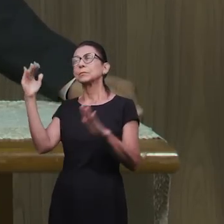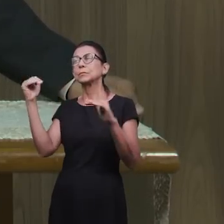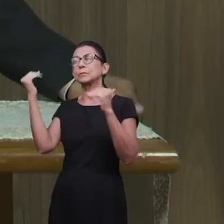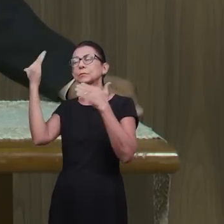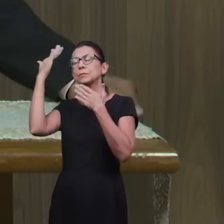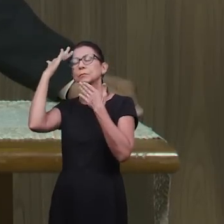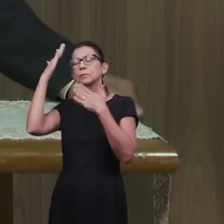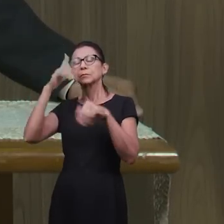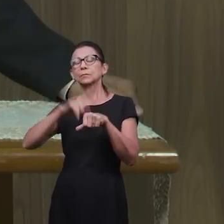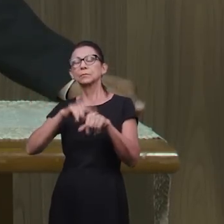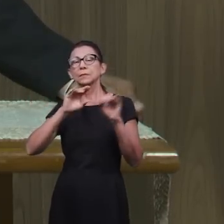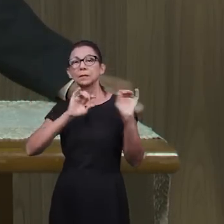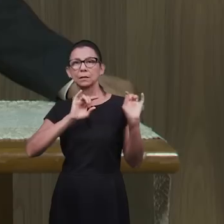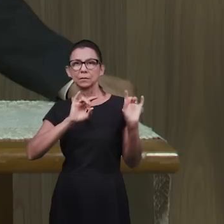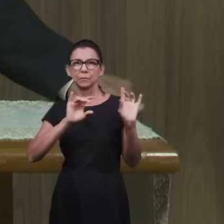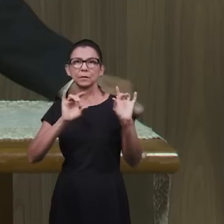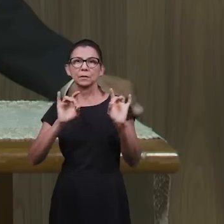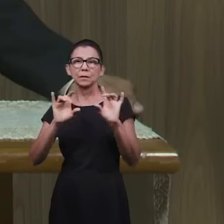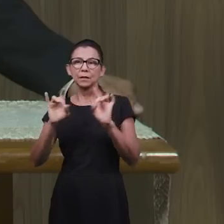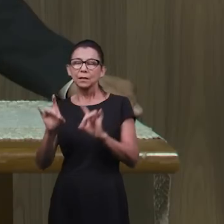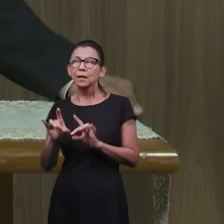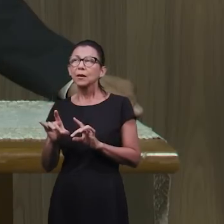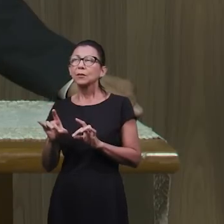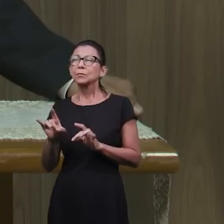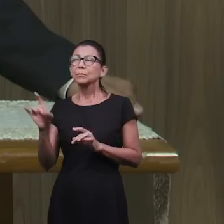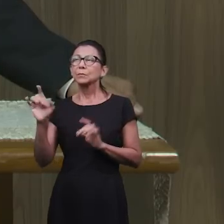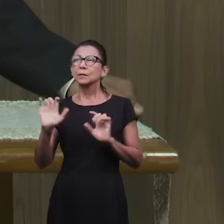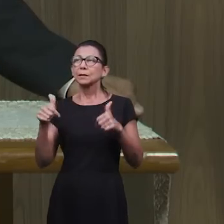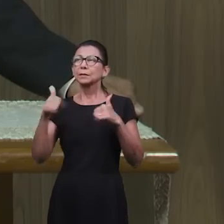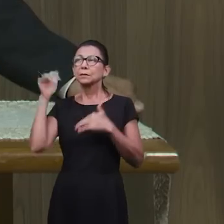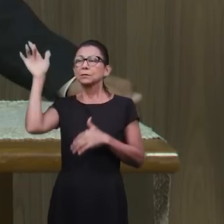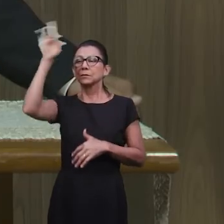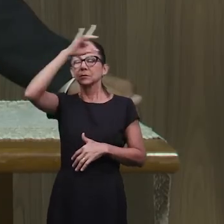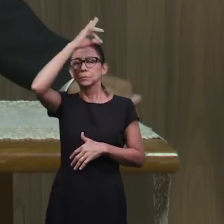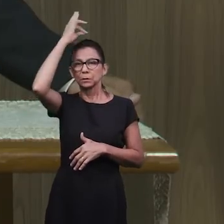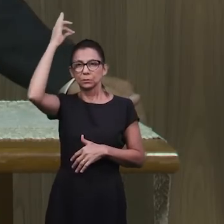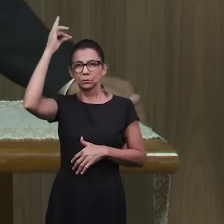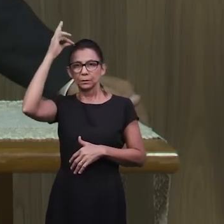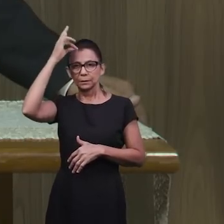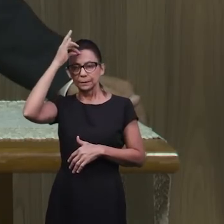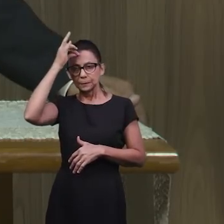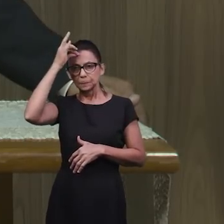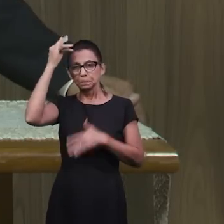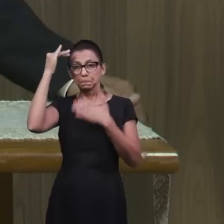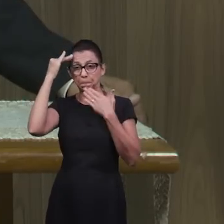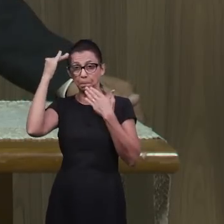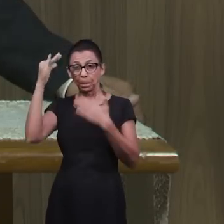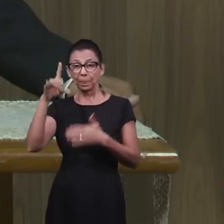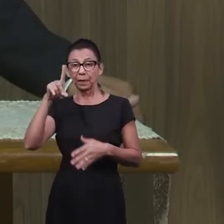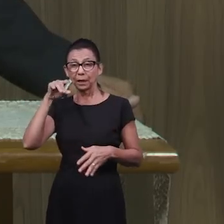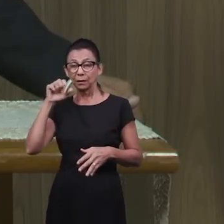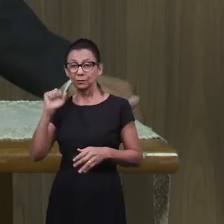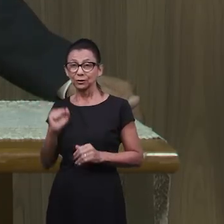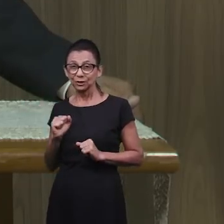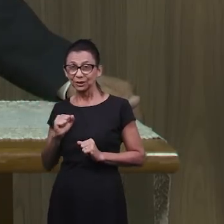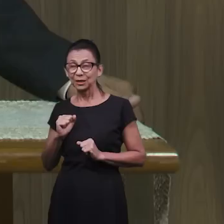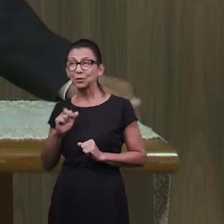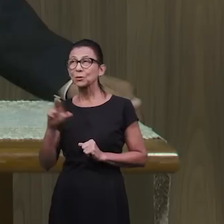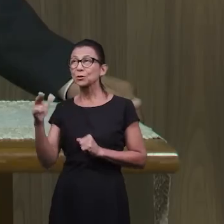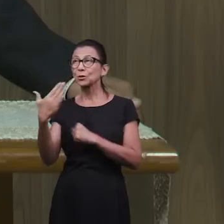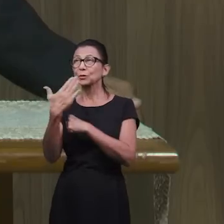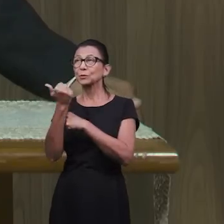Senhor, por esse momento especial de visitação do teu Espírito Santo. Glorificamos porque um dia nós tivemos um encontro com o